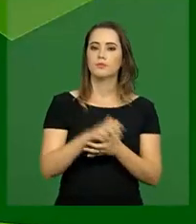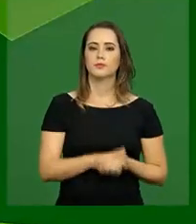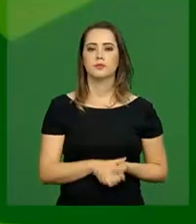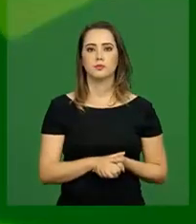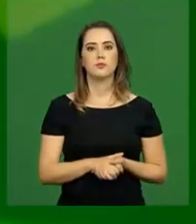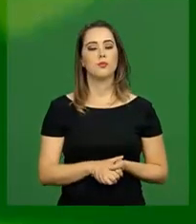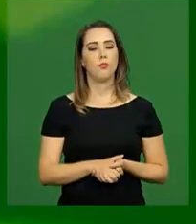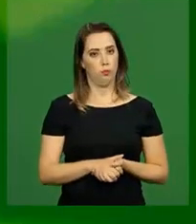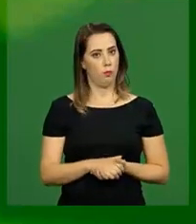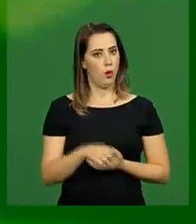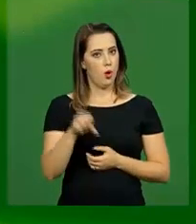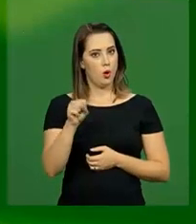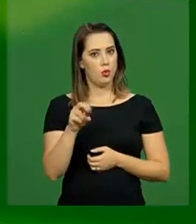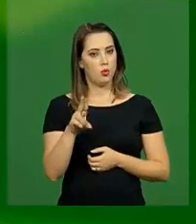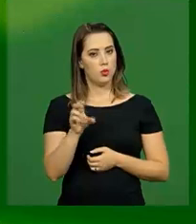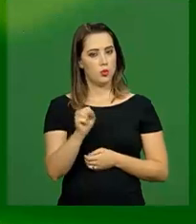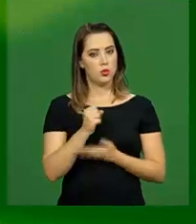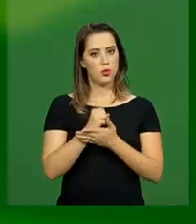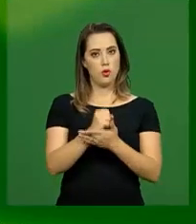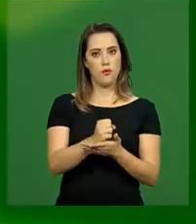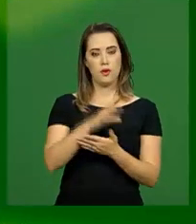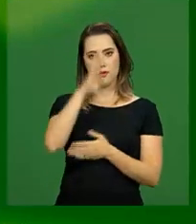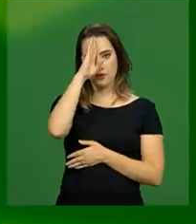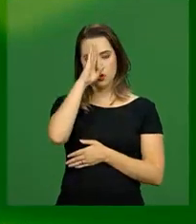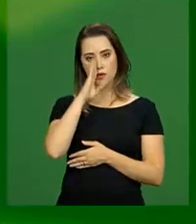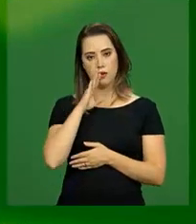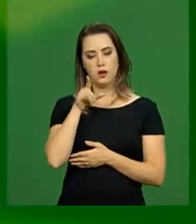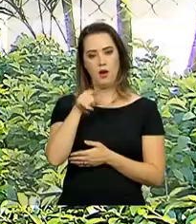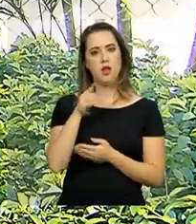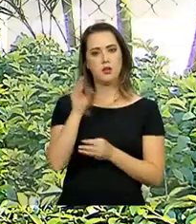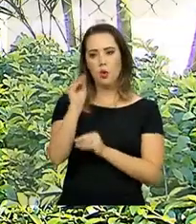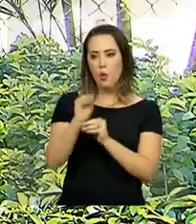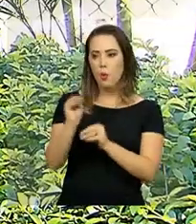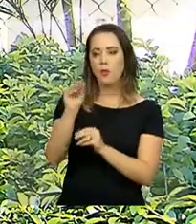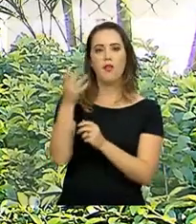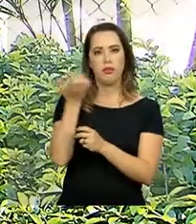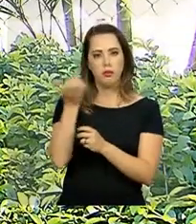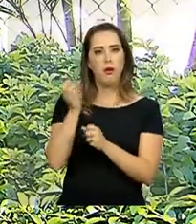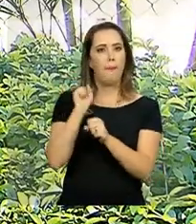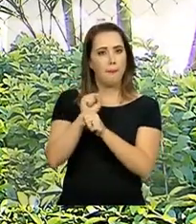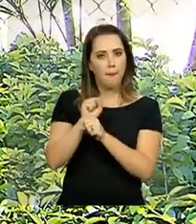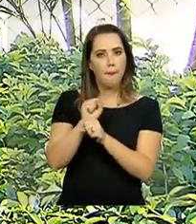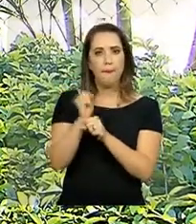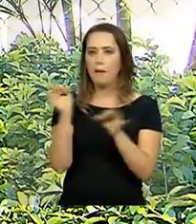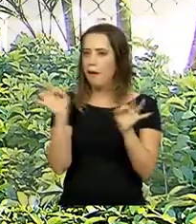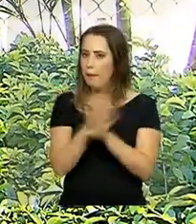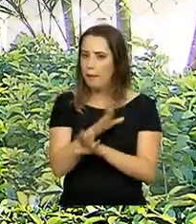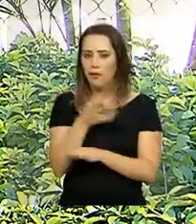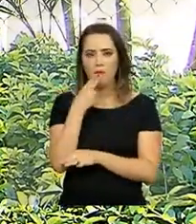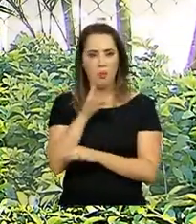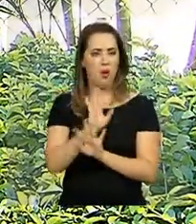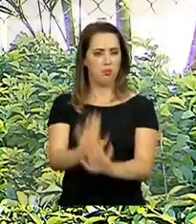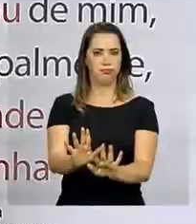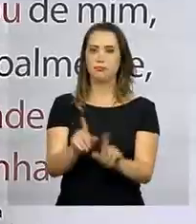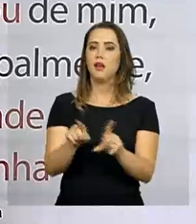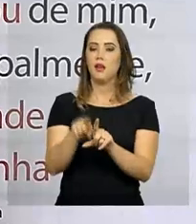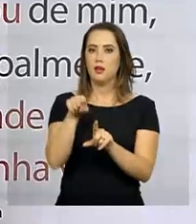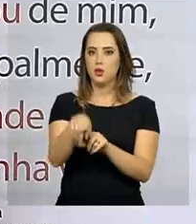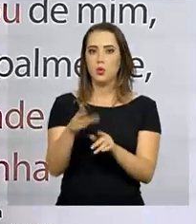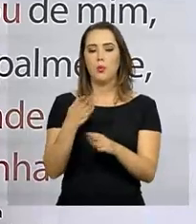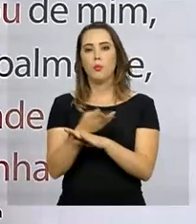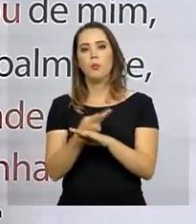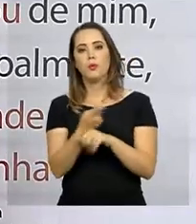SUS oferece tratamento gratuito para quem quer deixar de fumar. Basta procurar um centro ou posto de saúde